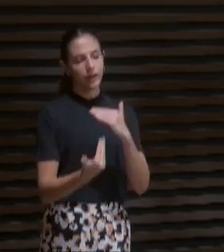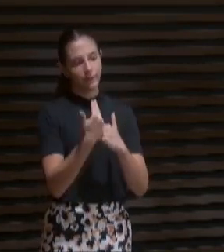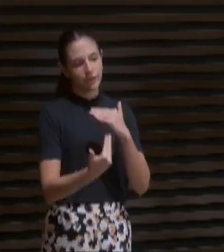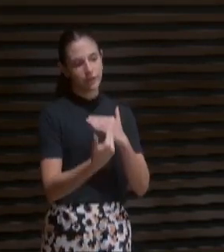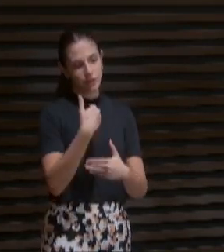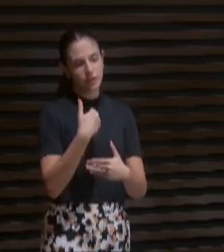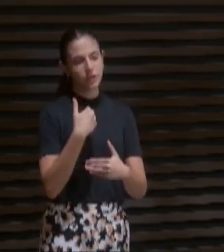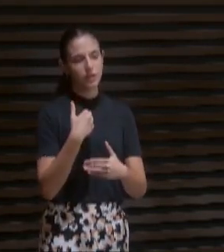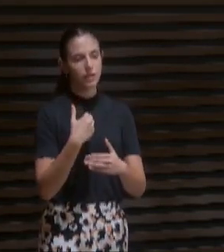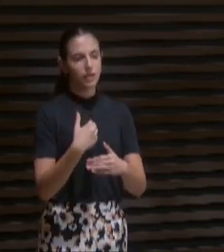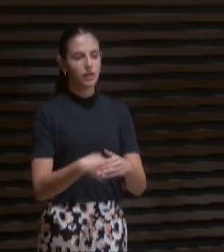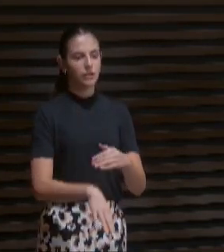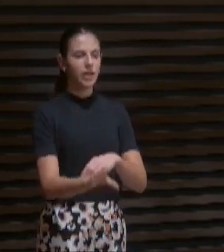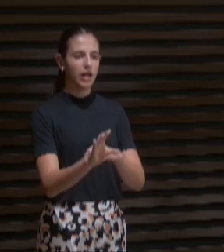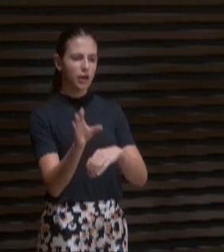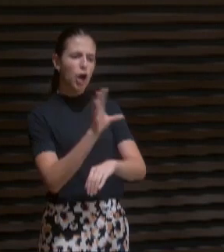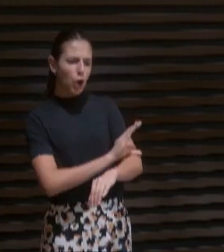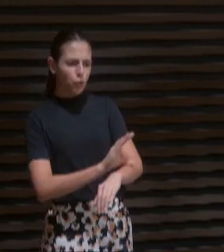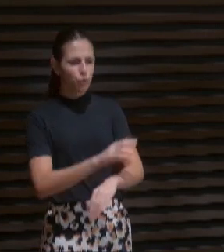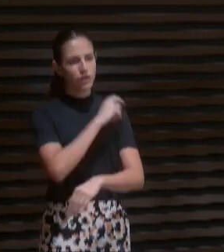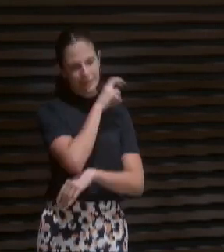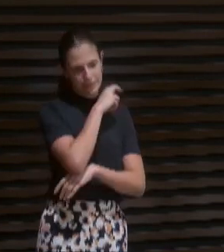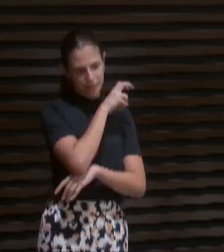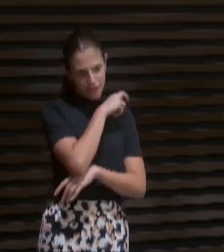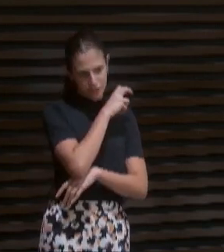paganismo pós-Constantino.